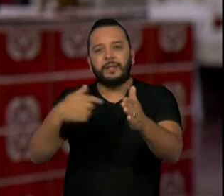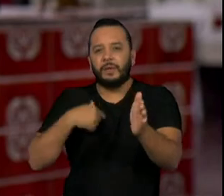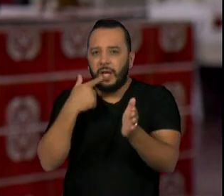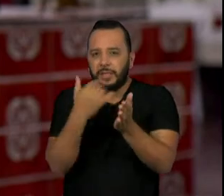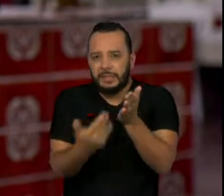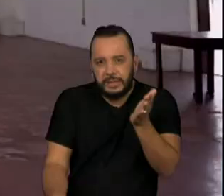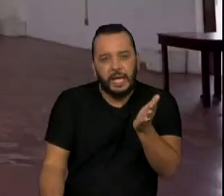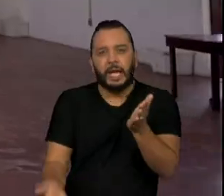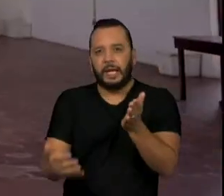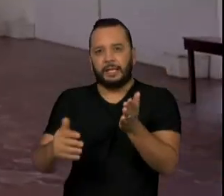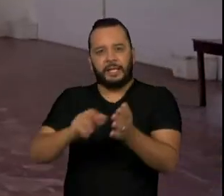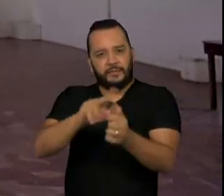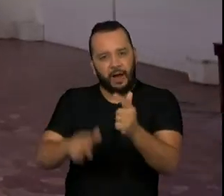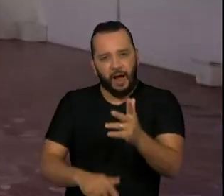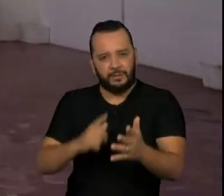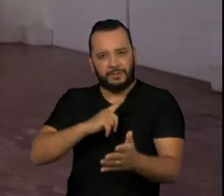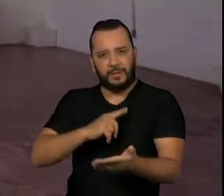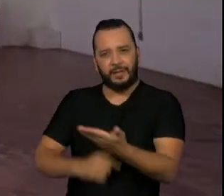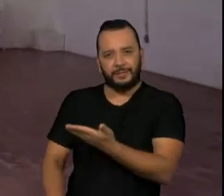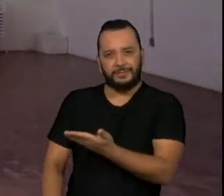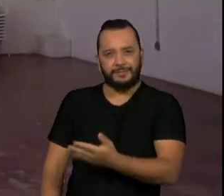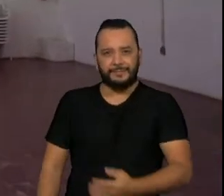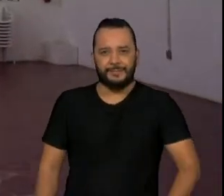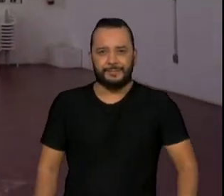da hemoglobina.